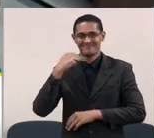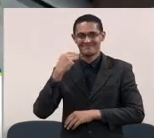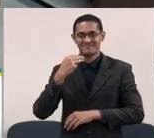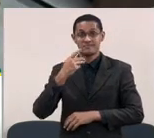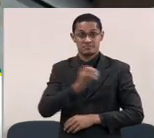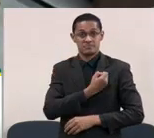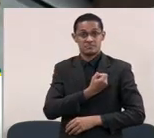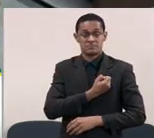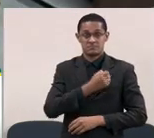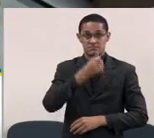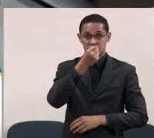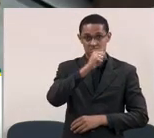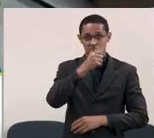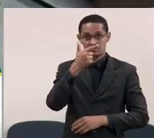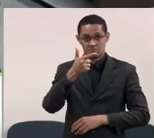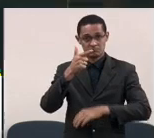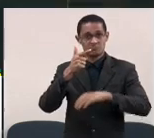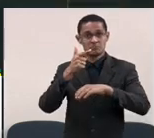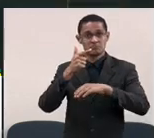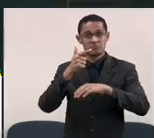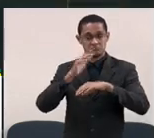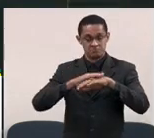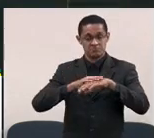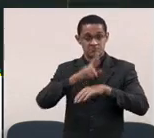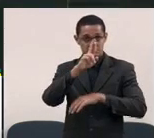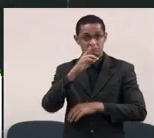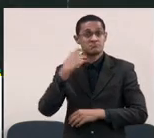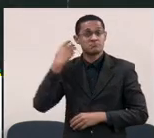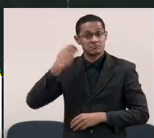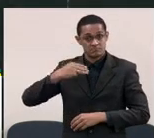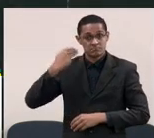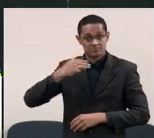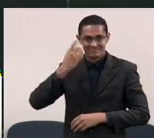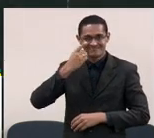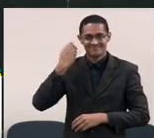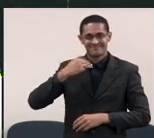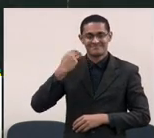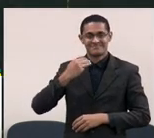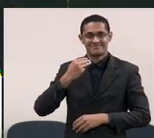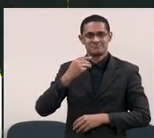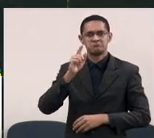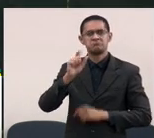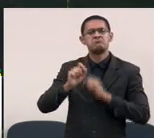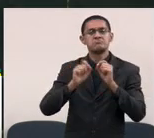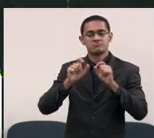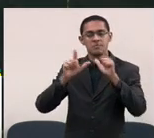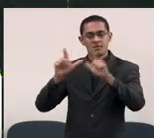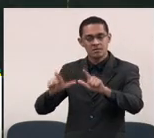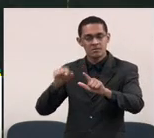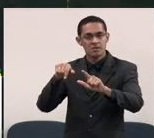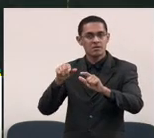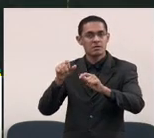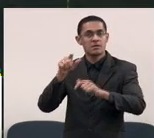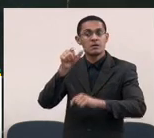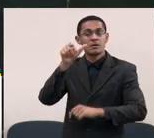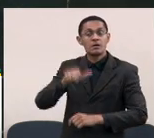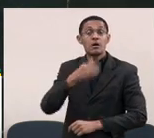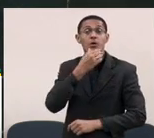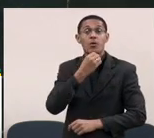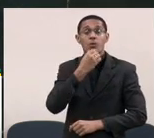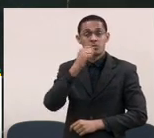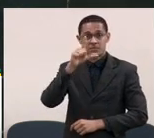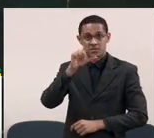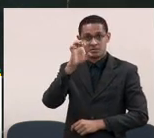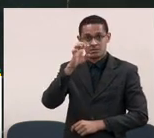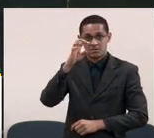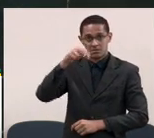Moção 082/19, de autoria da deputada Marília Góes. Moção de aplausos ao senhor Lenito